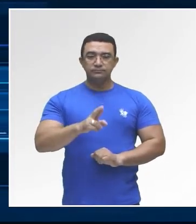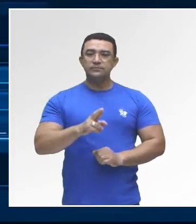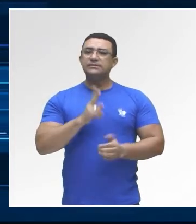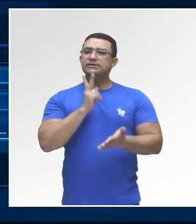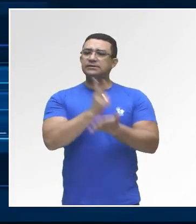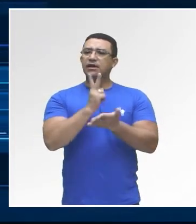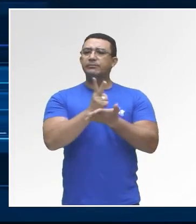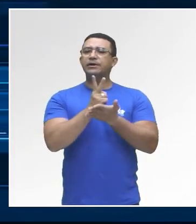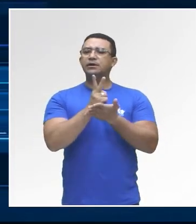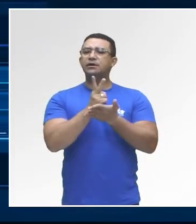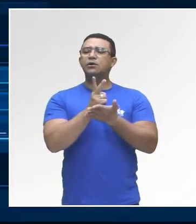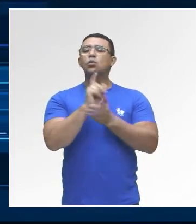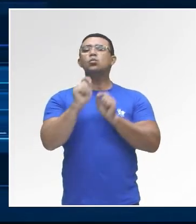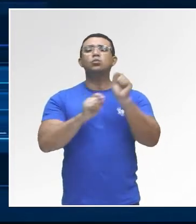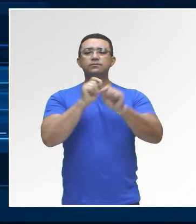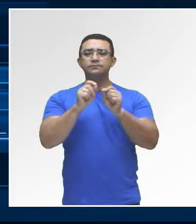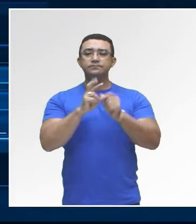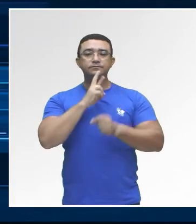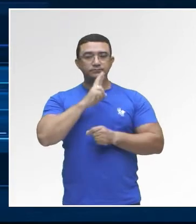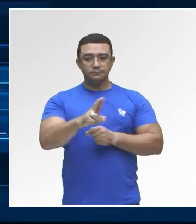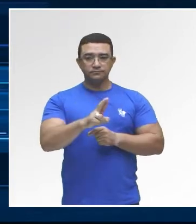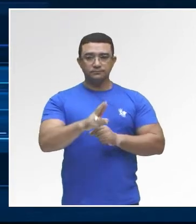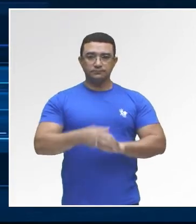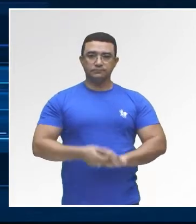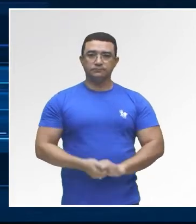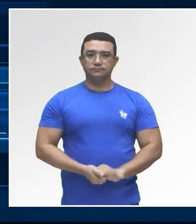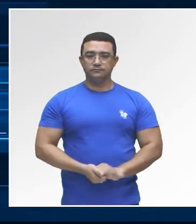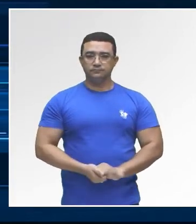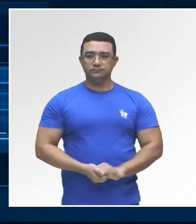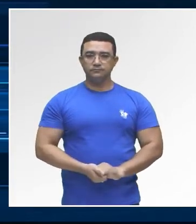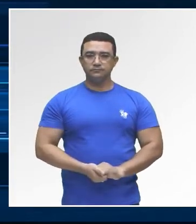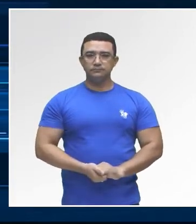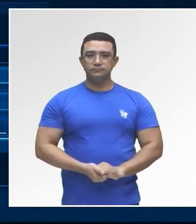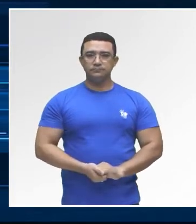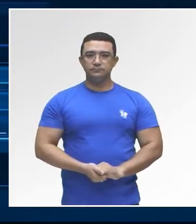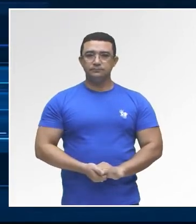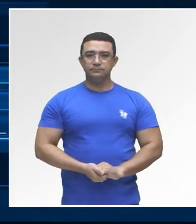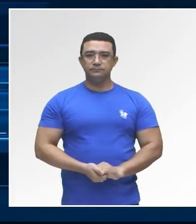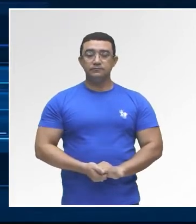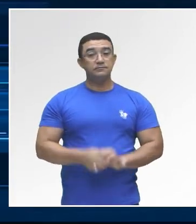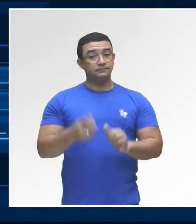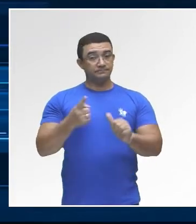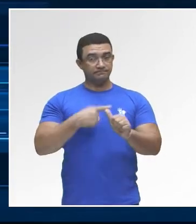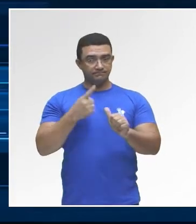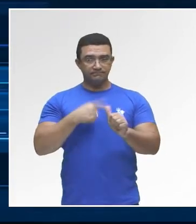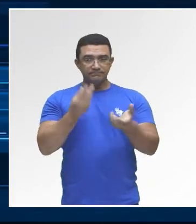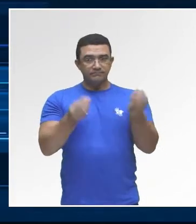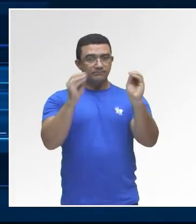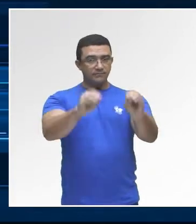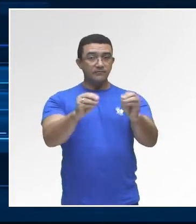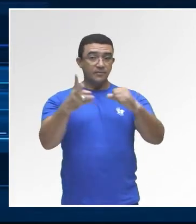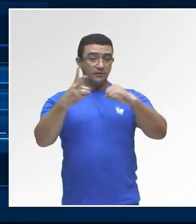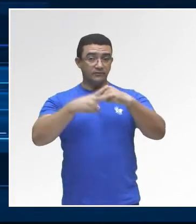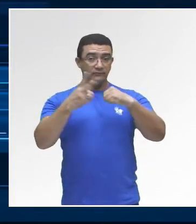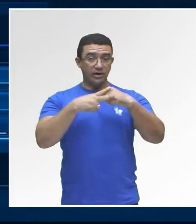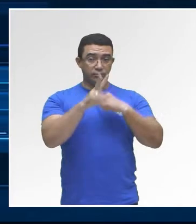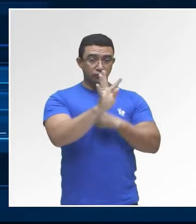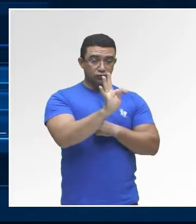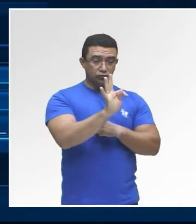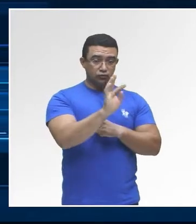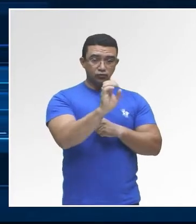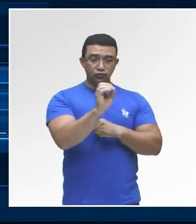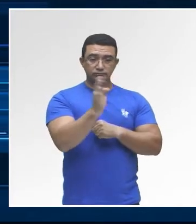eu preciso para responder essas duas perguntas, né, que são iguais? Primeiro lá, o verbo to be, que vocês aprenderam com a teacher Cris,